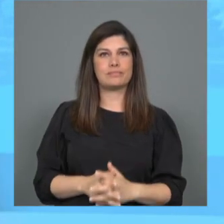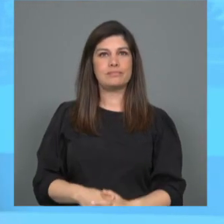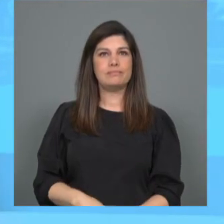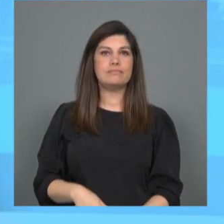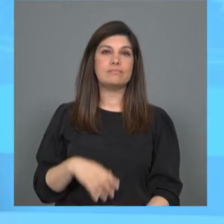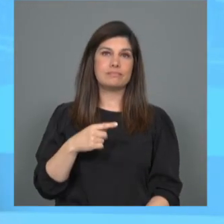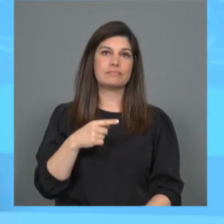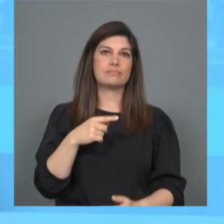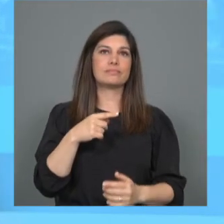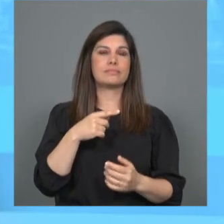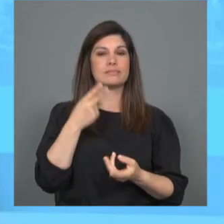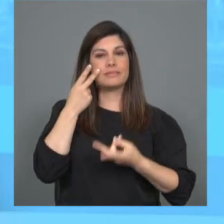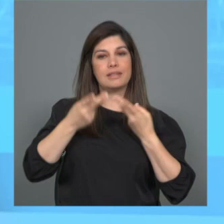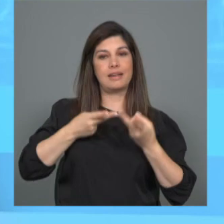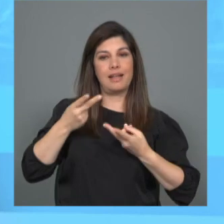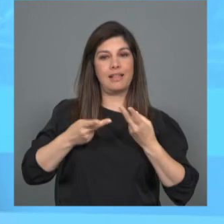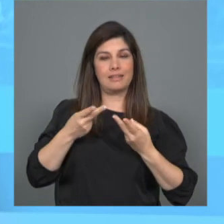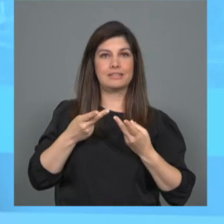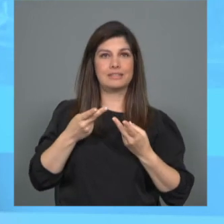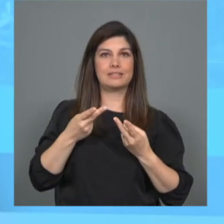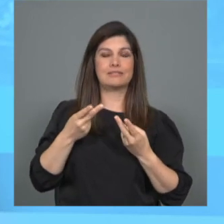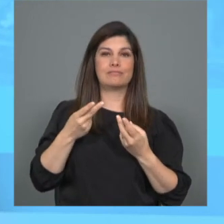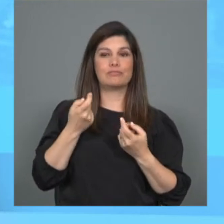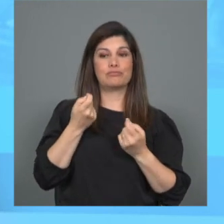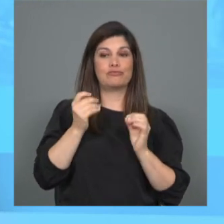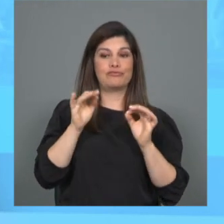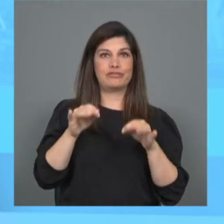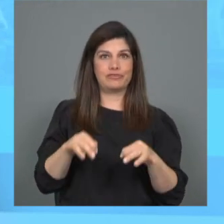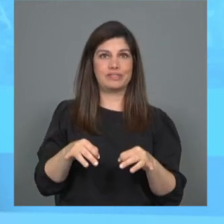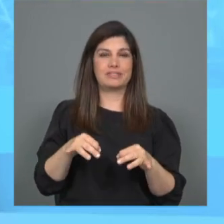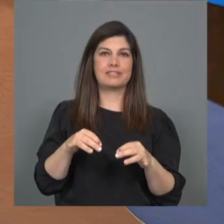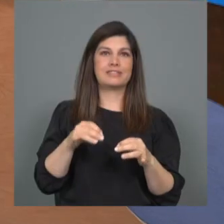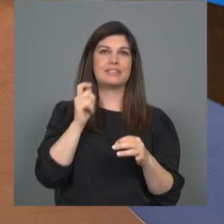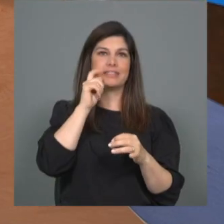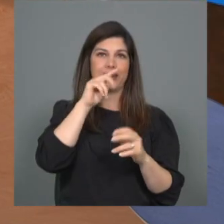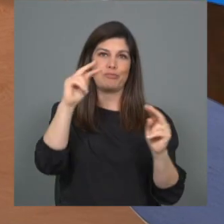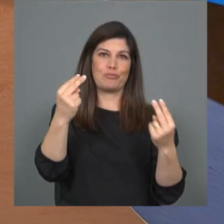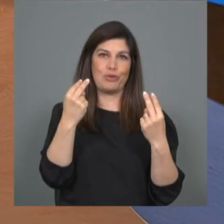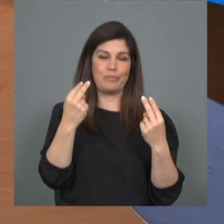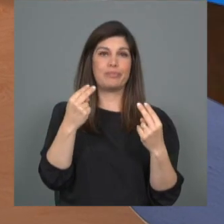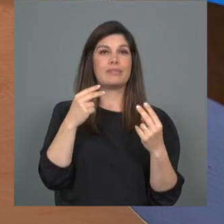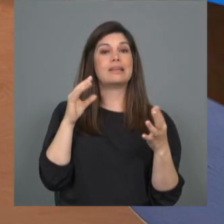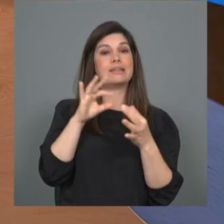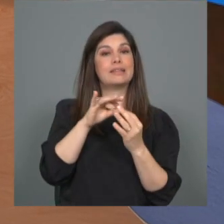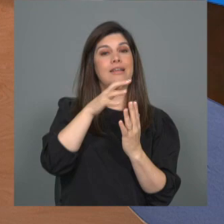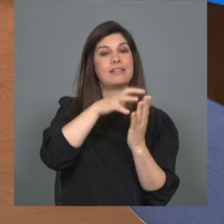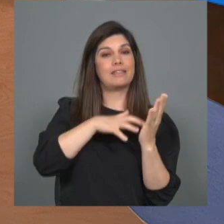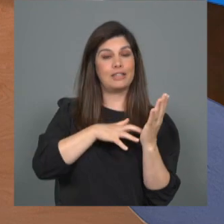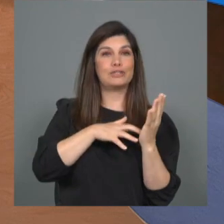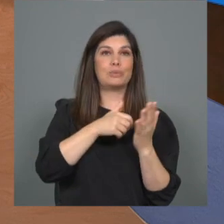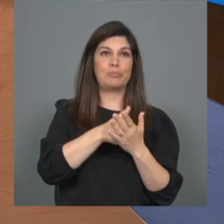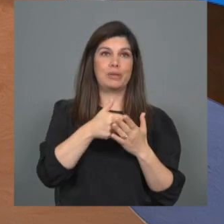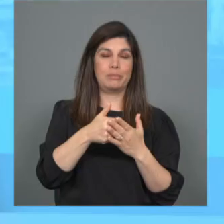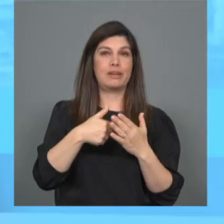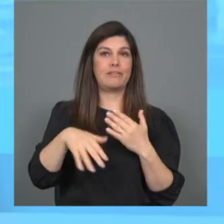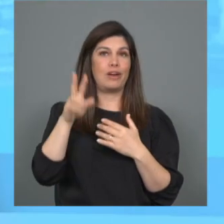terminar esta nossa análise que propomos e que deixamos também para quem nos está a ver e ouvir, e que emerge dos textos da Bíblia que se escutam nas Eucaristias deste